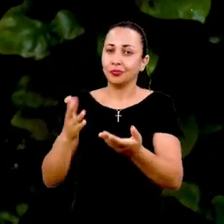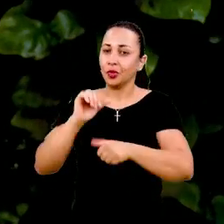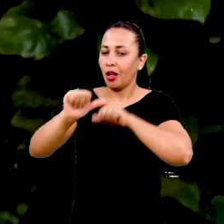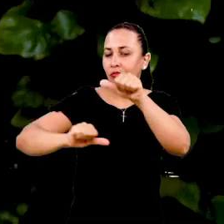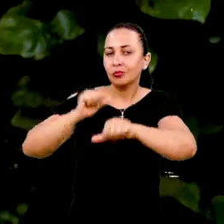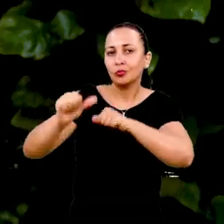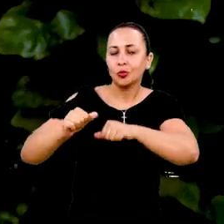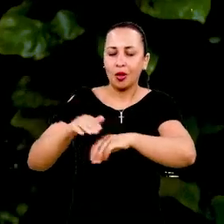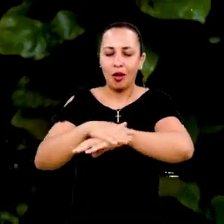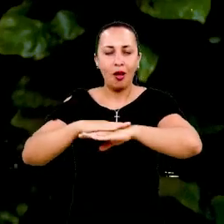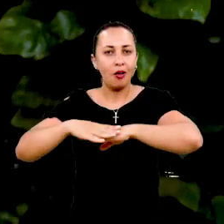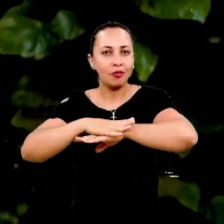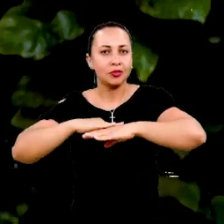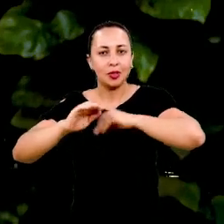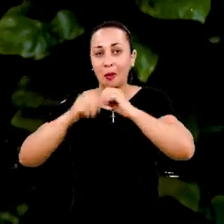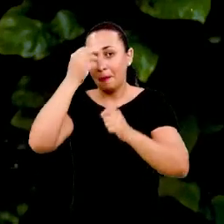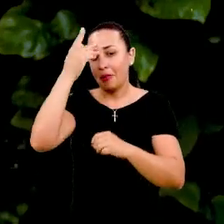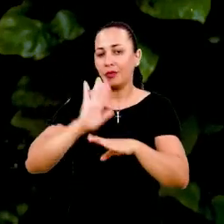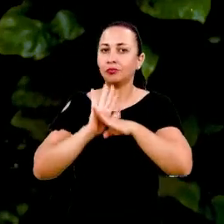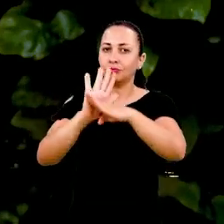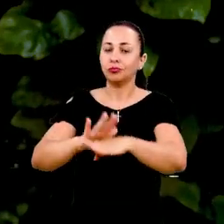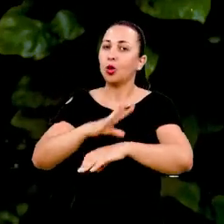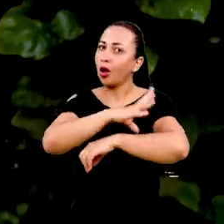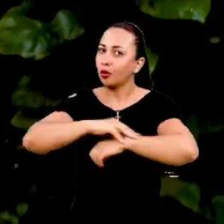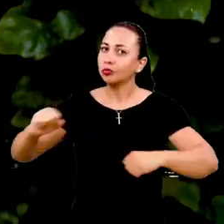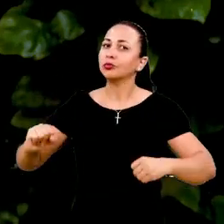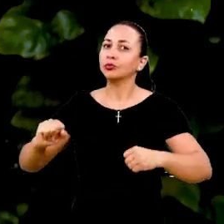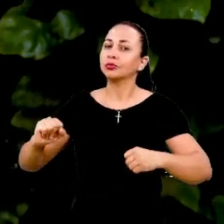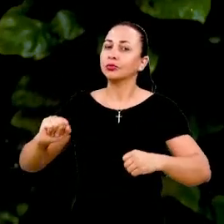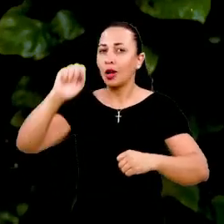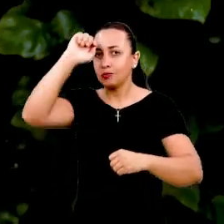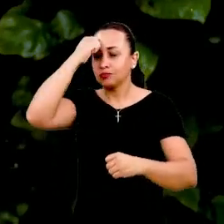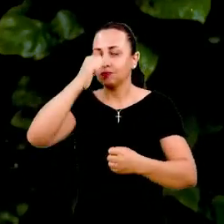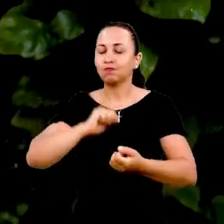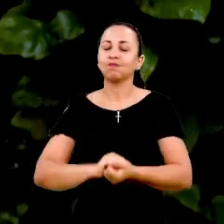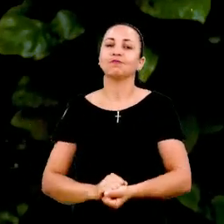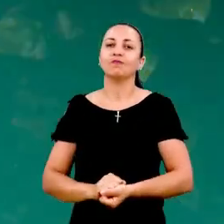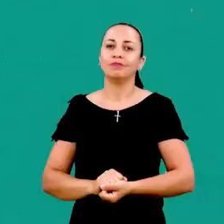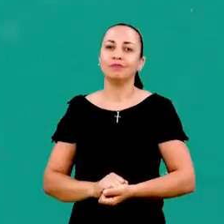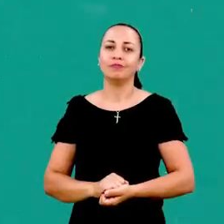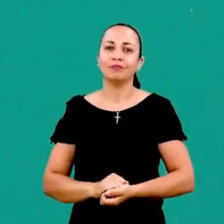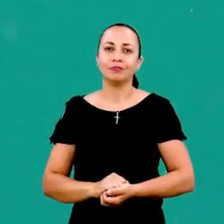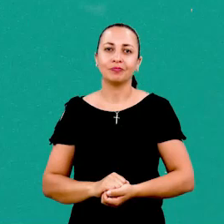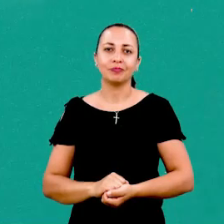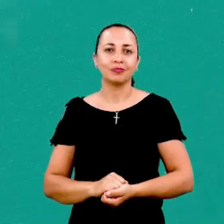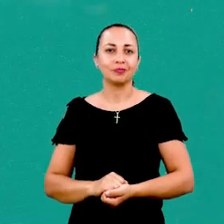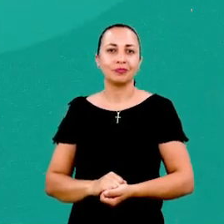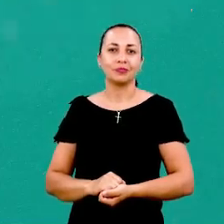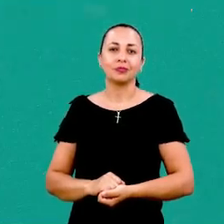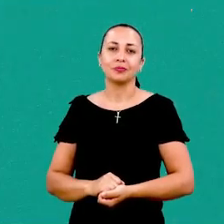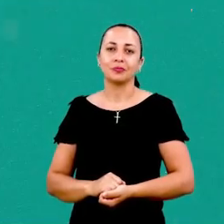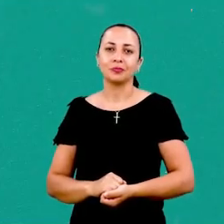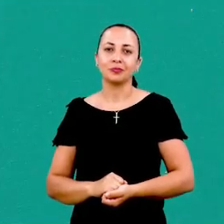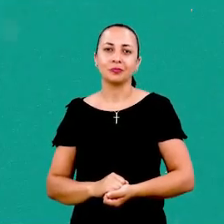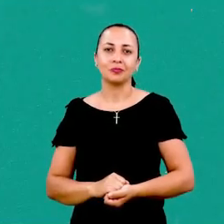estão desenvolvendo um cosmético que pode ajudar a remover as manchas escuras.